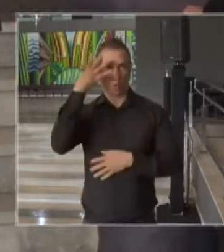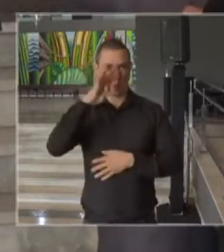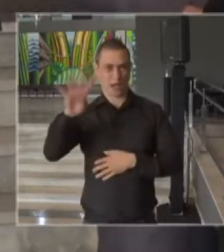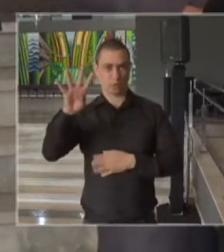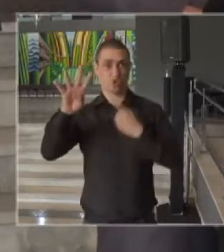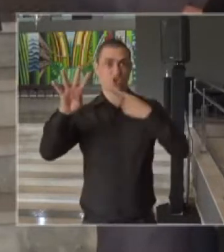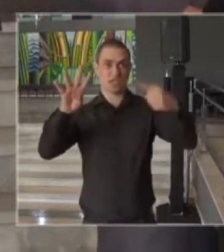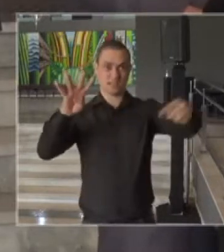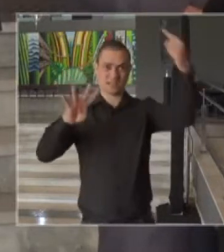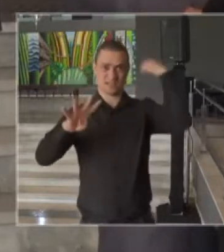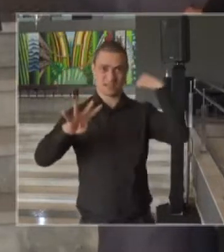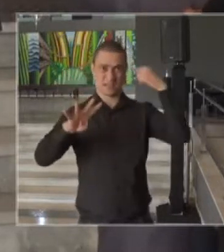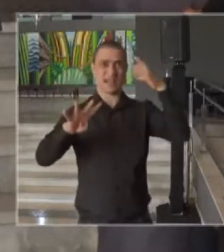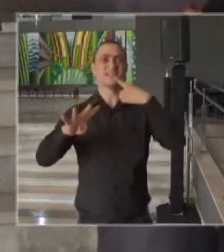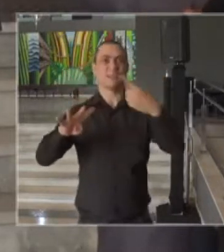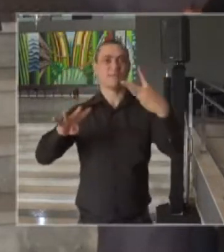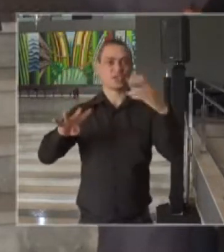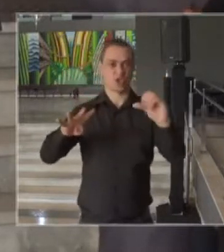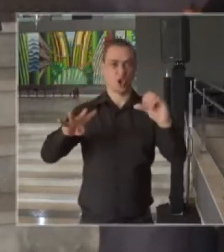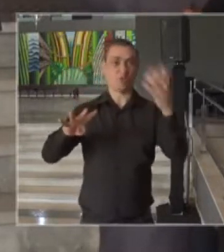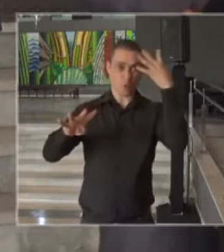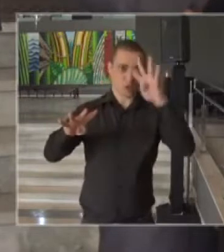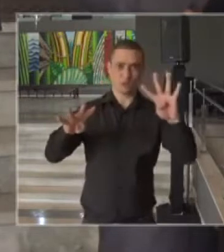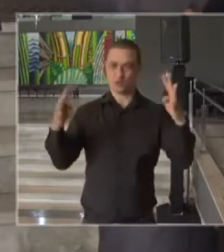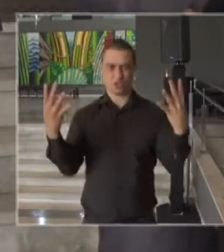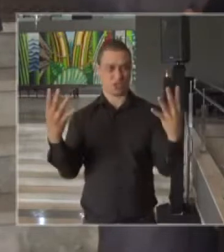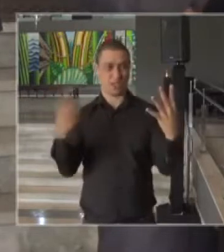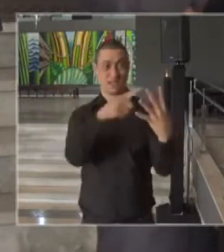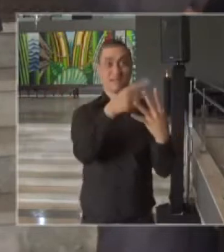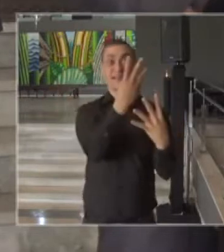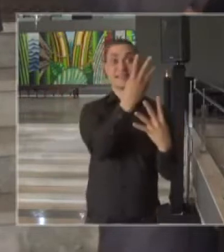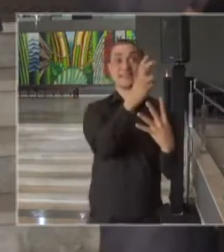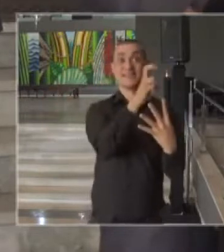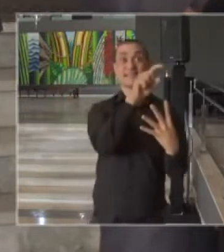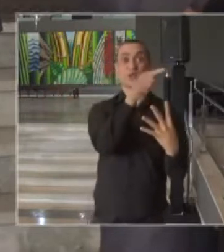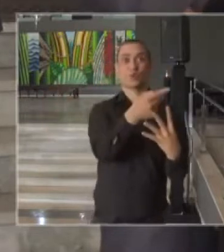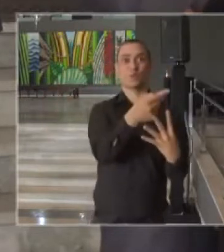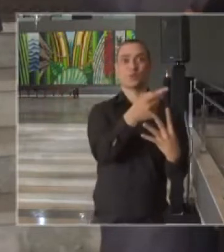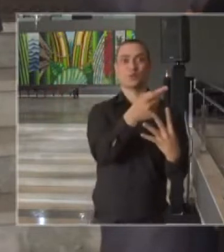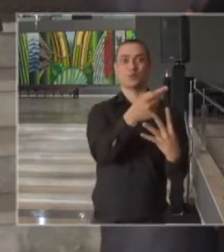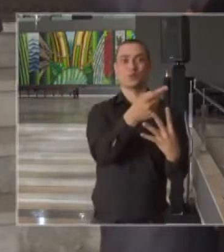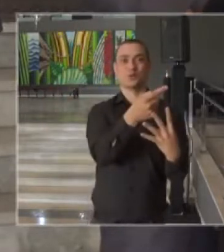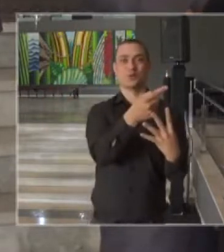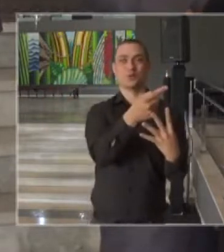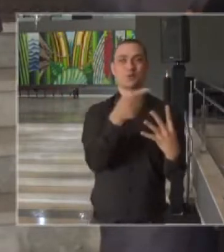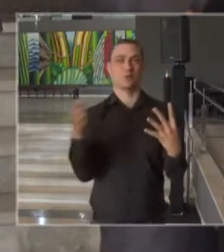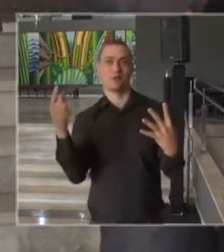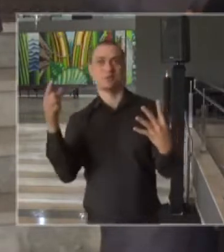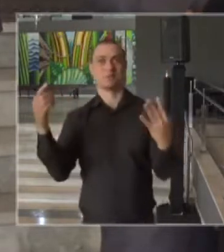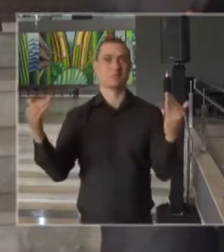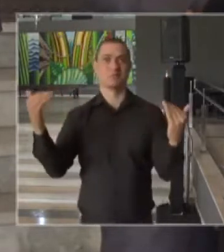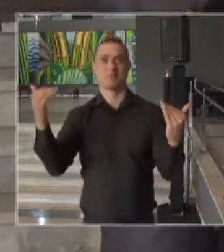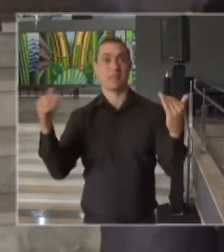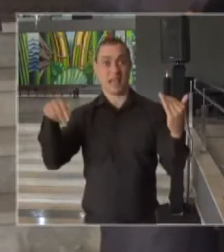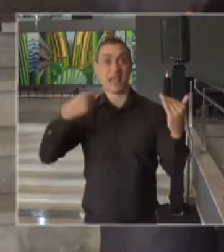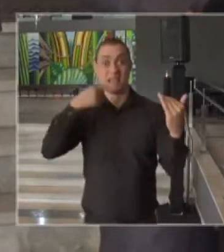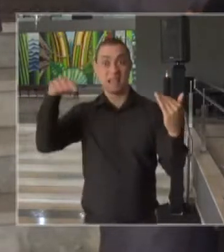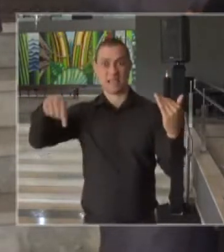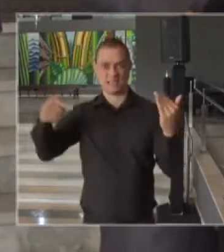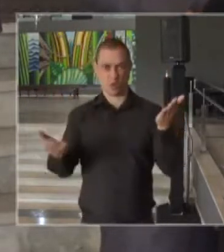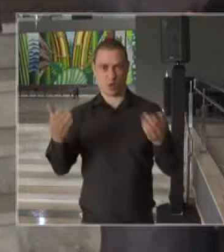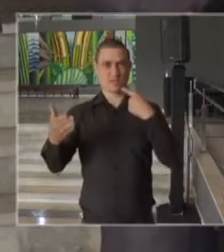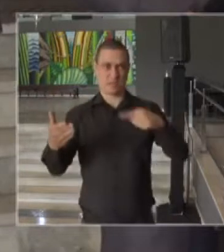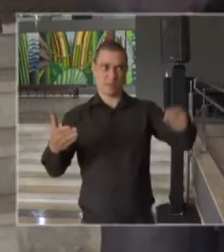dias na semana anterior na semana 29 nós tivemos 35 mil casos confirmados então nesta semana